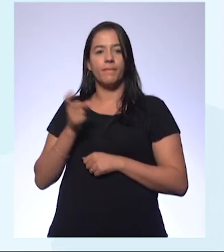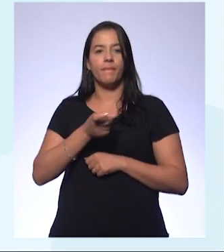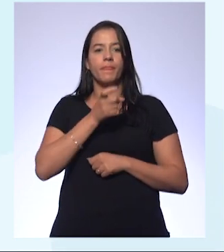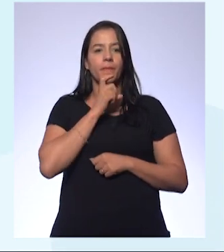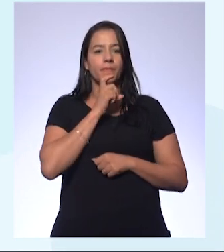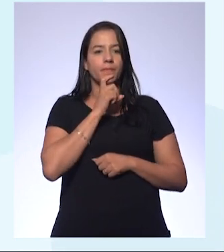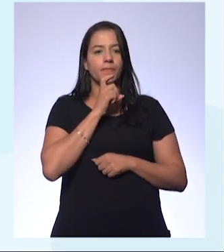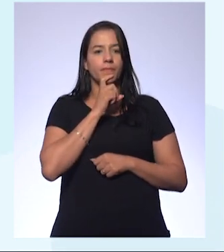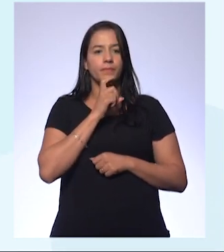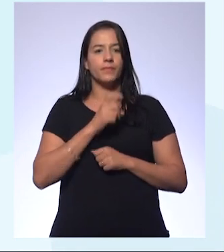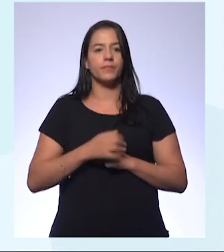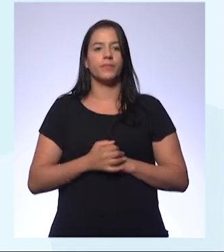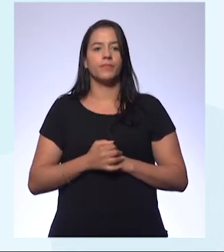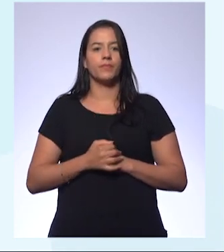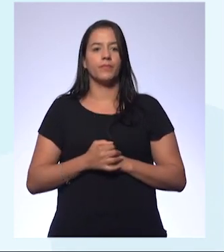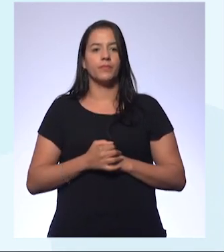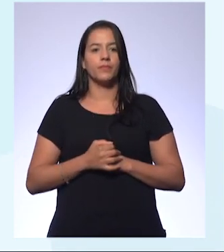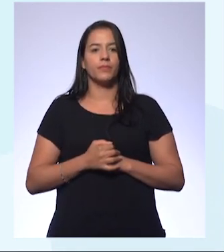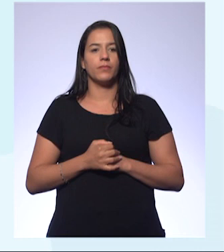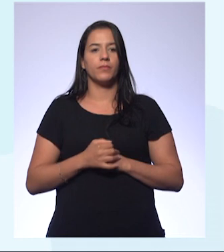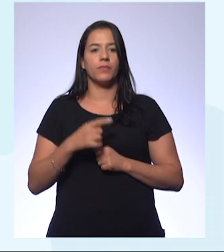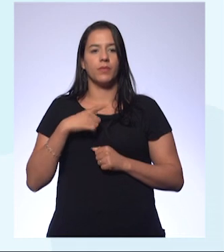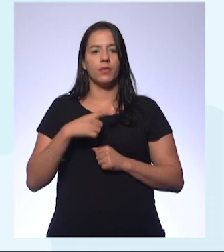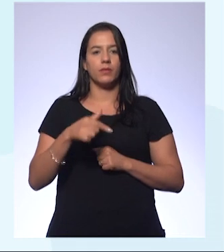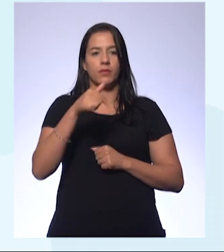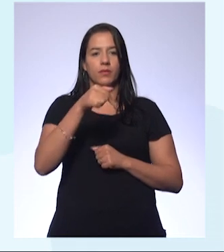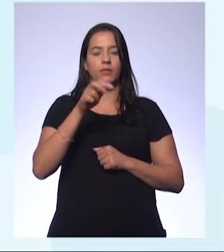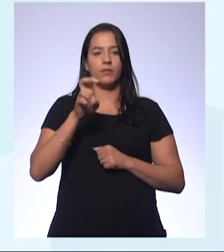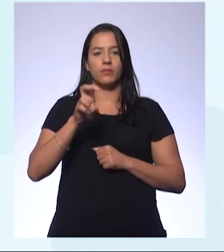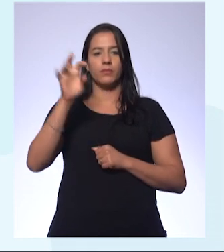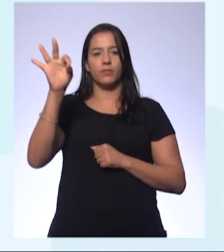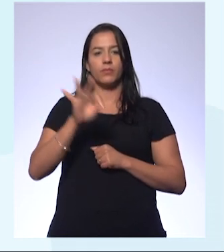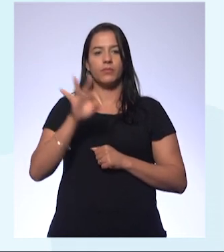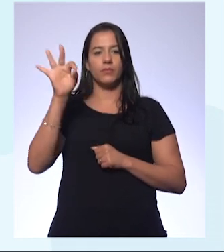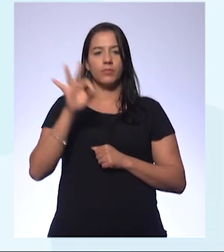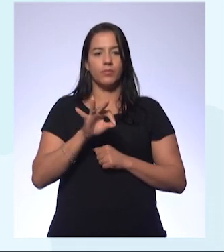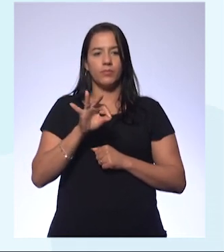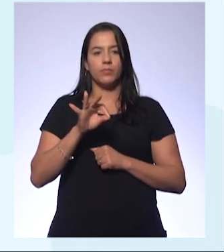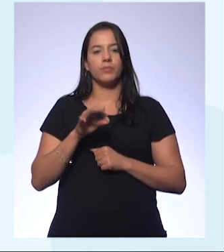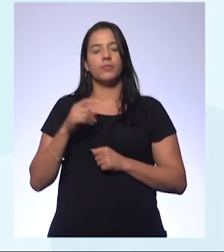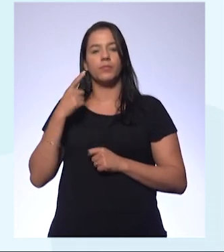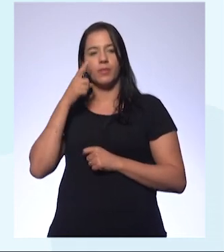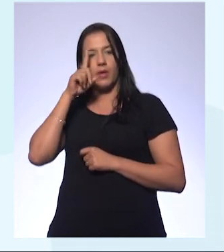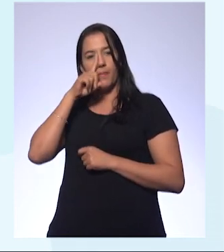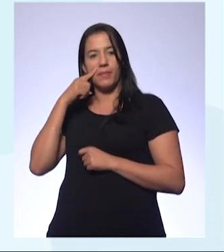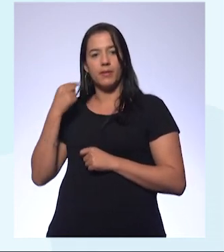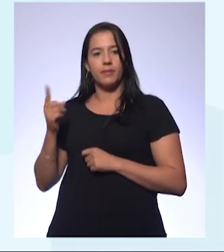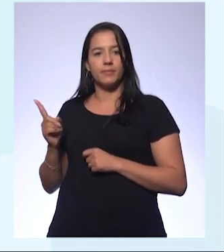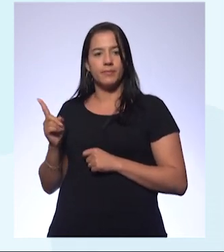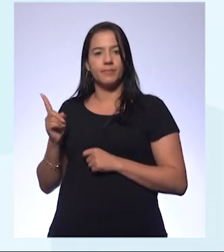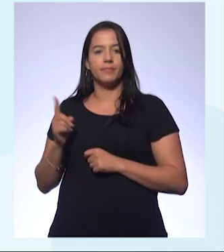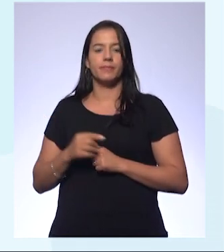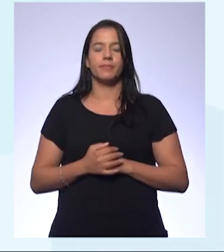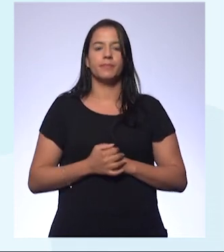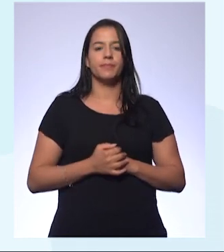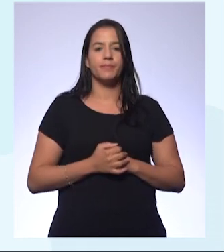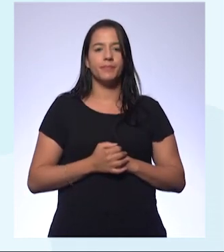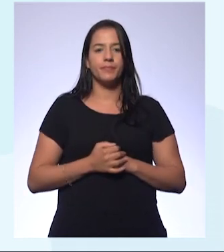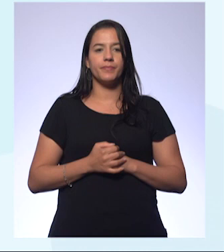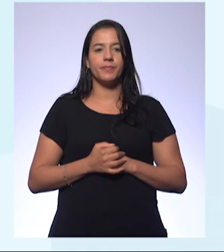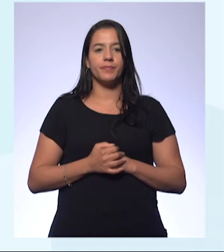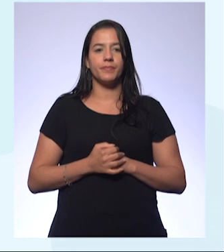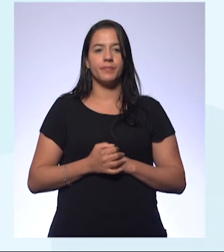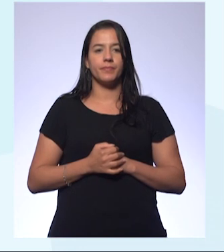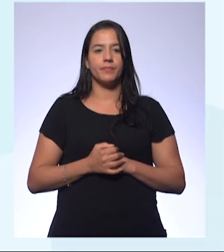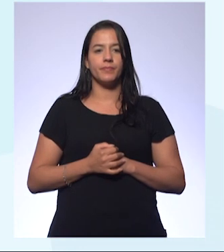cor verde. Em contrapartida, 75% manifestou a cor amarela, tá? Então, aí a gente